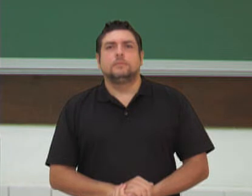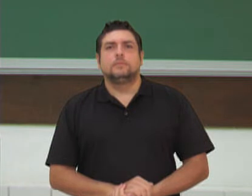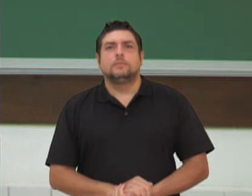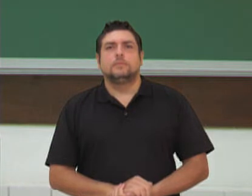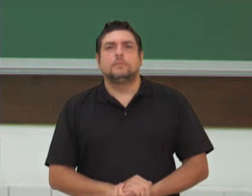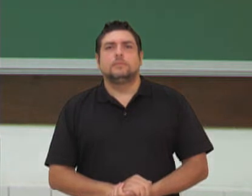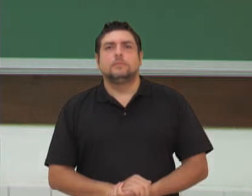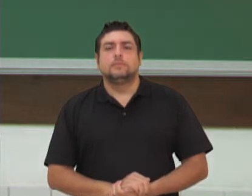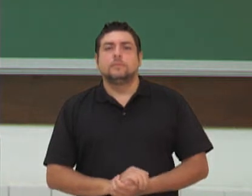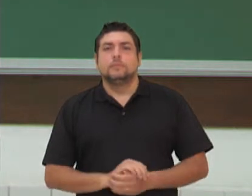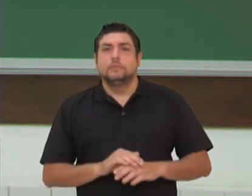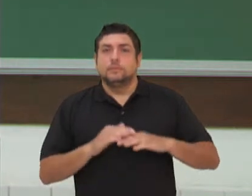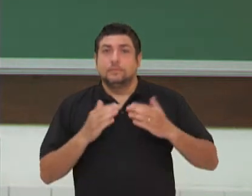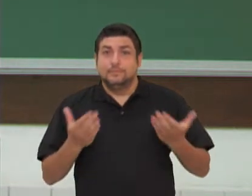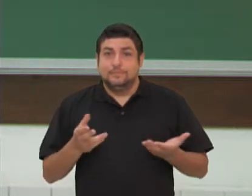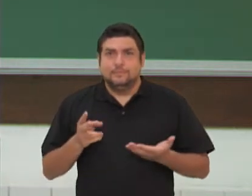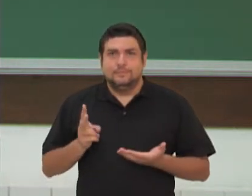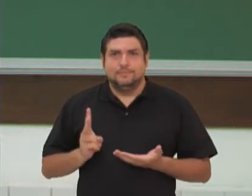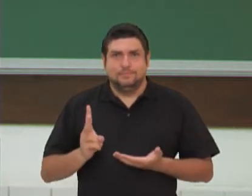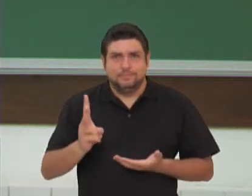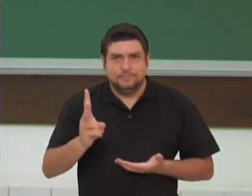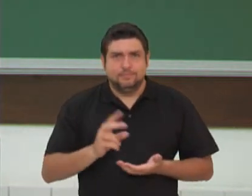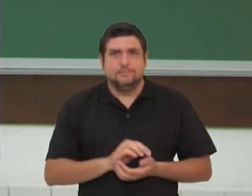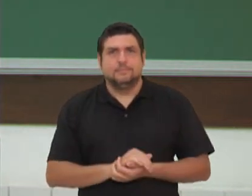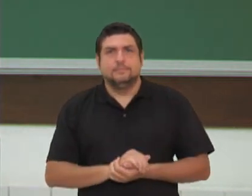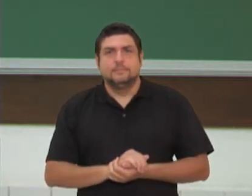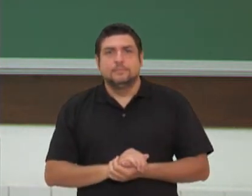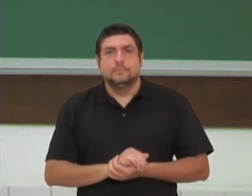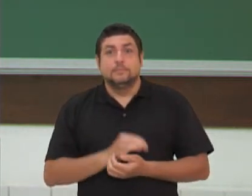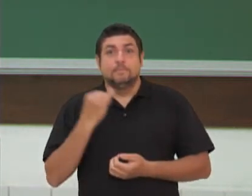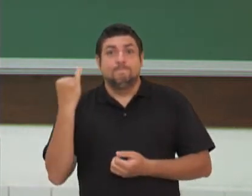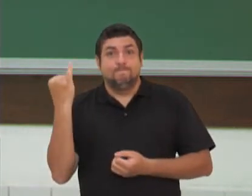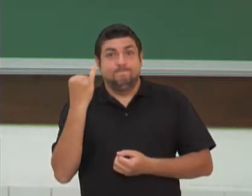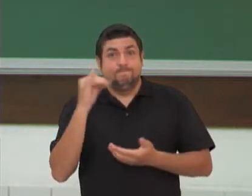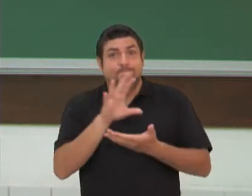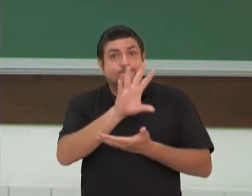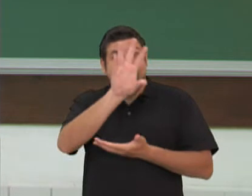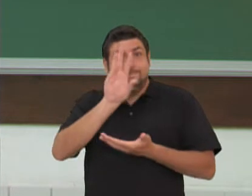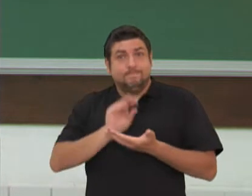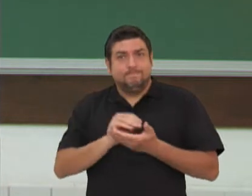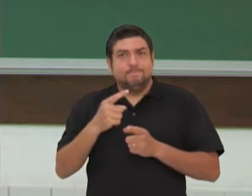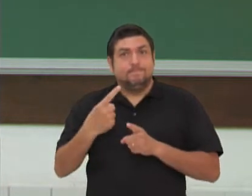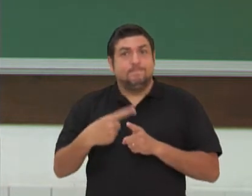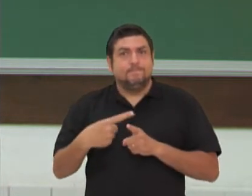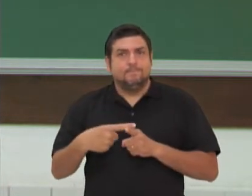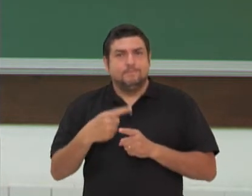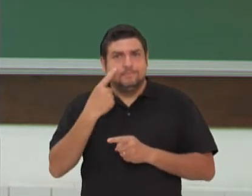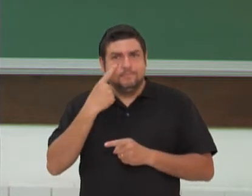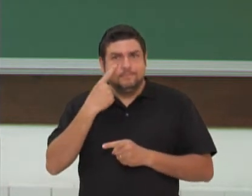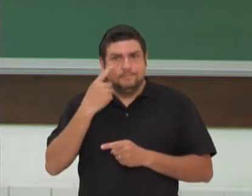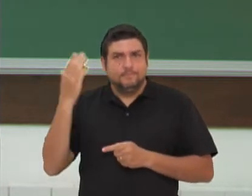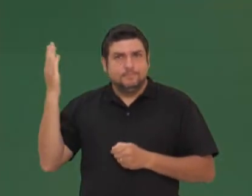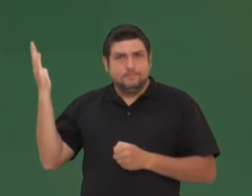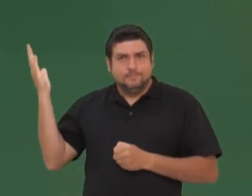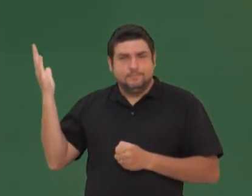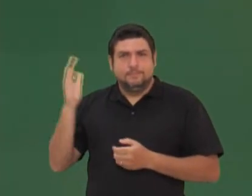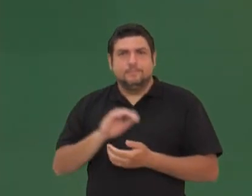Então, seguimos. Olha como é importante nós fazermos as anotações, certo? Bueno, passamos a